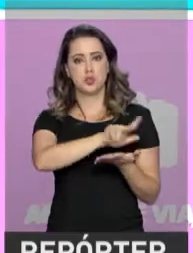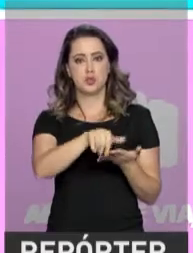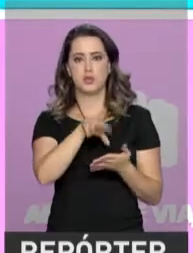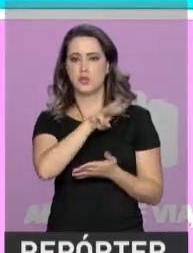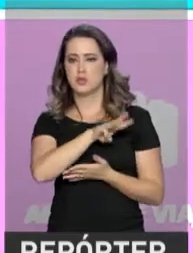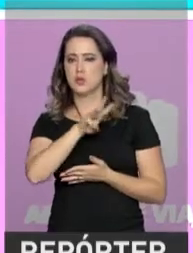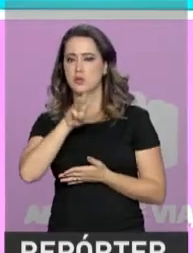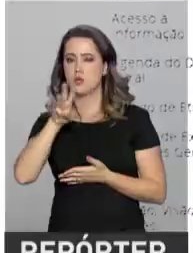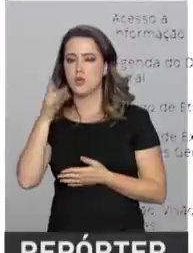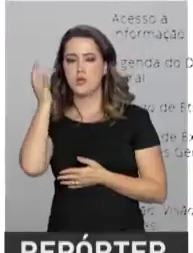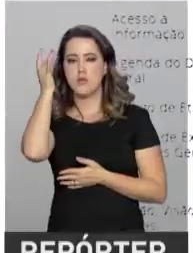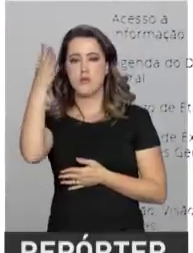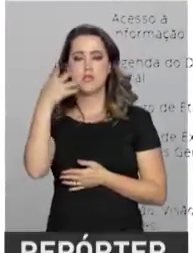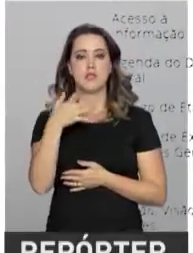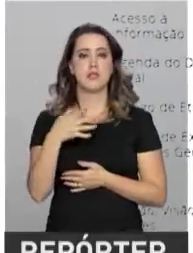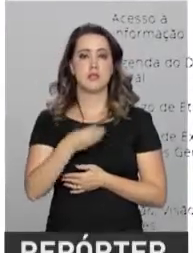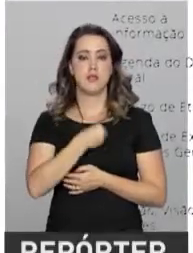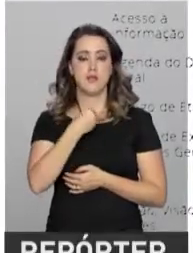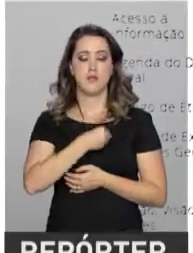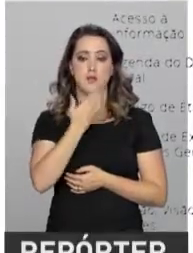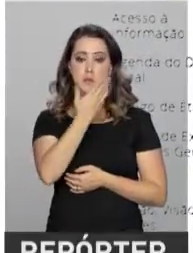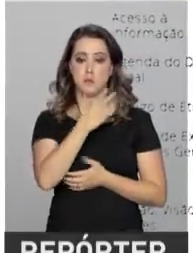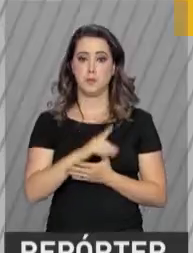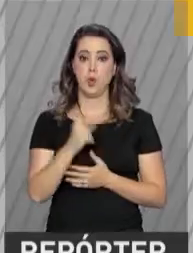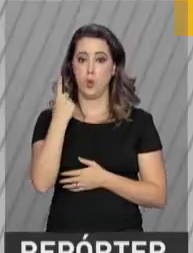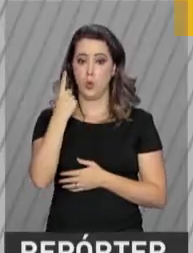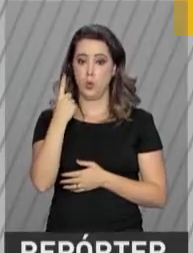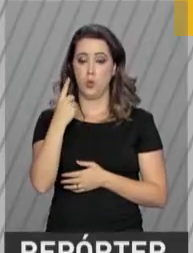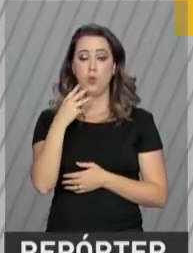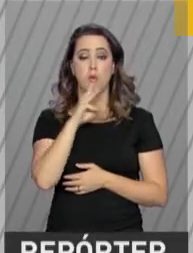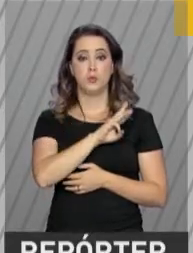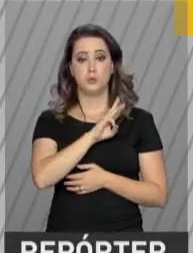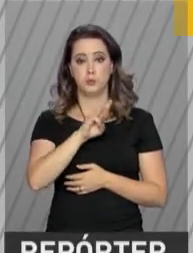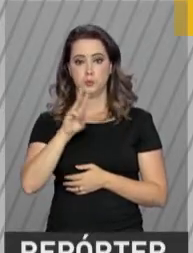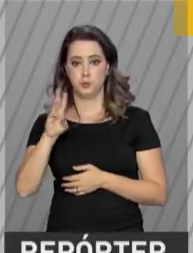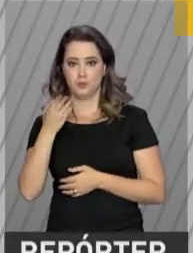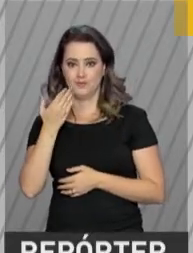que facilitam a vida do cidadão um deles é o